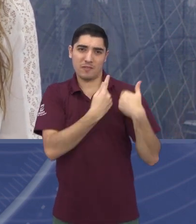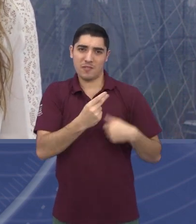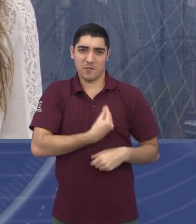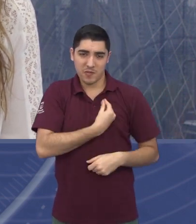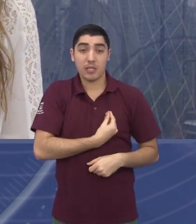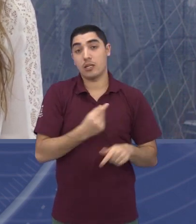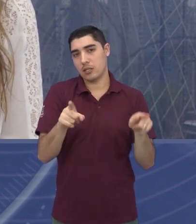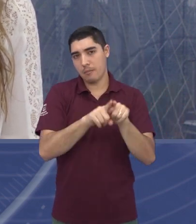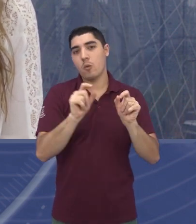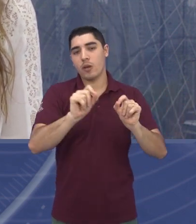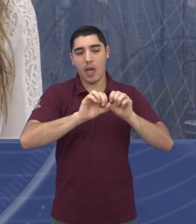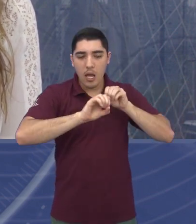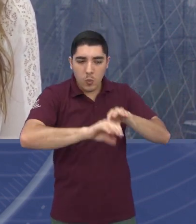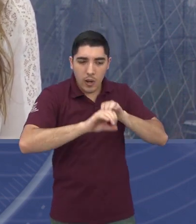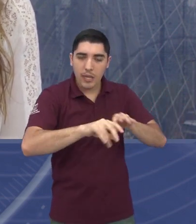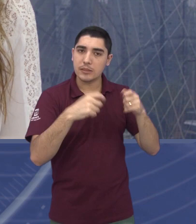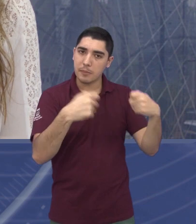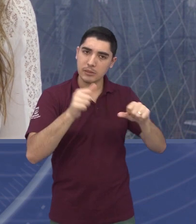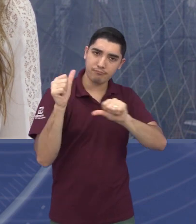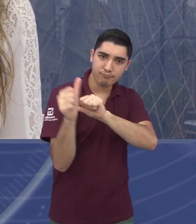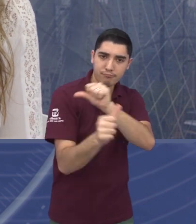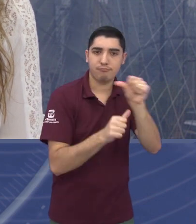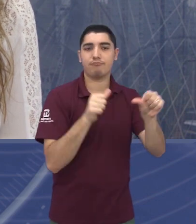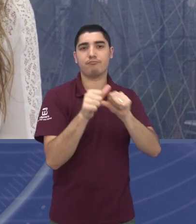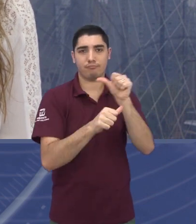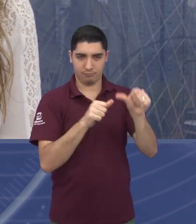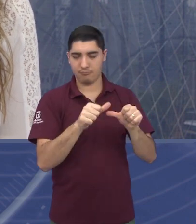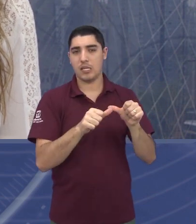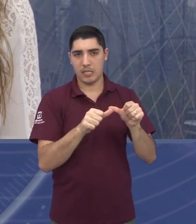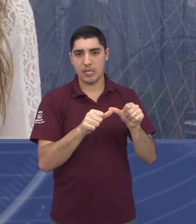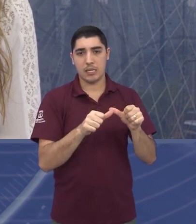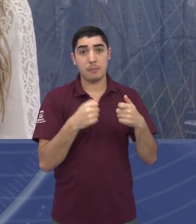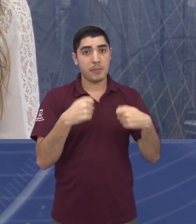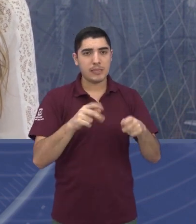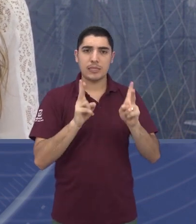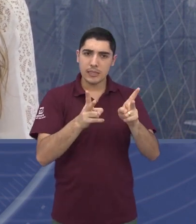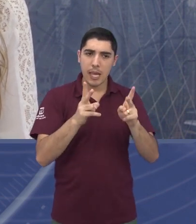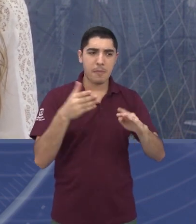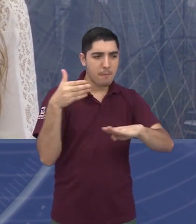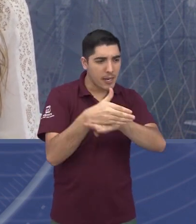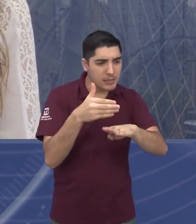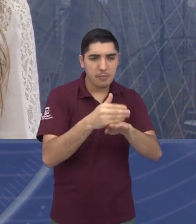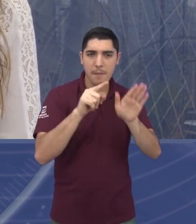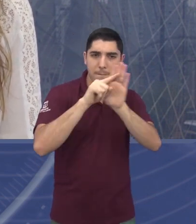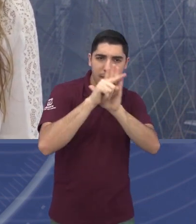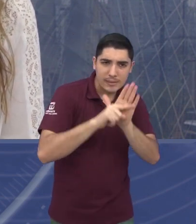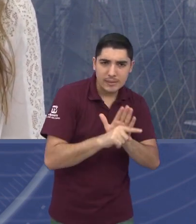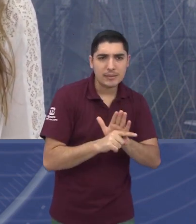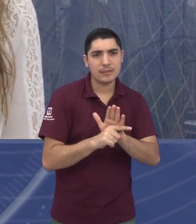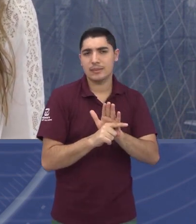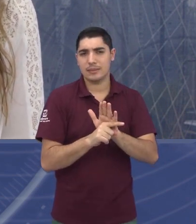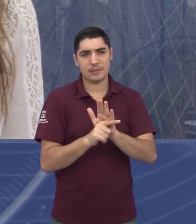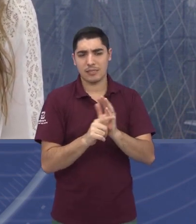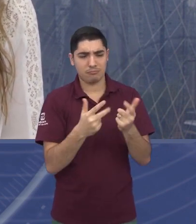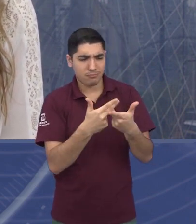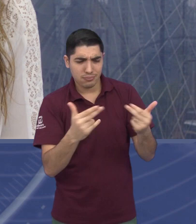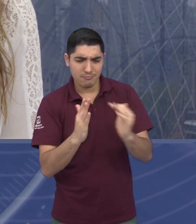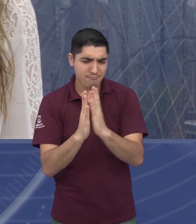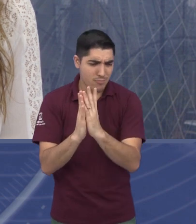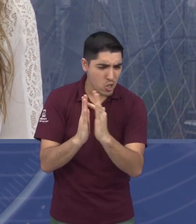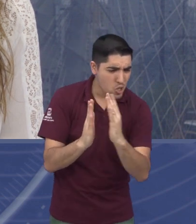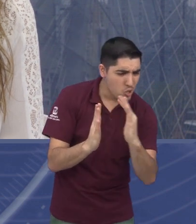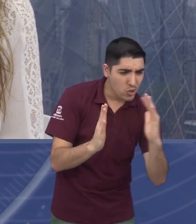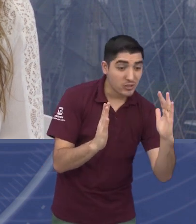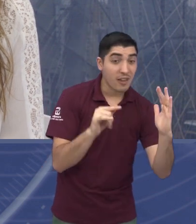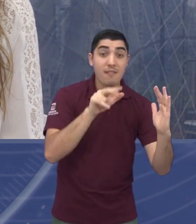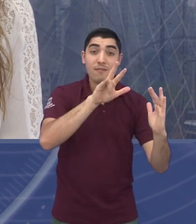educação é transformadora, está envolvido também em pesquisas, todos esses processos que vão impactar, né, a